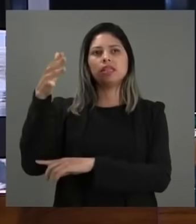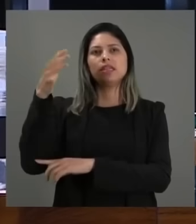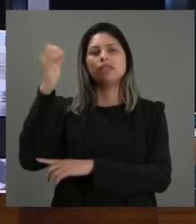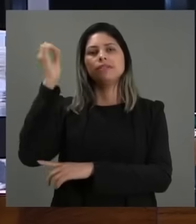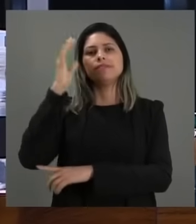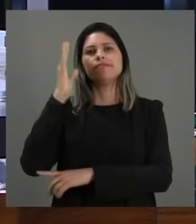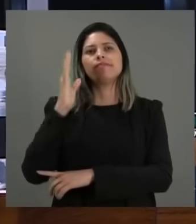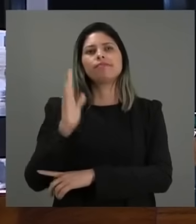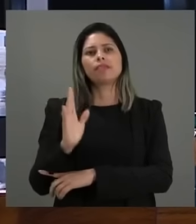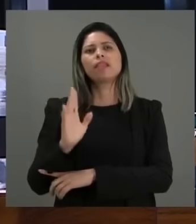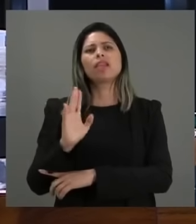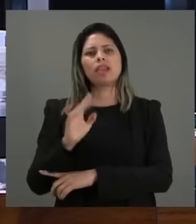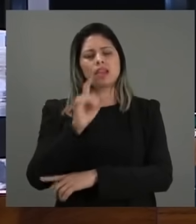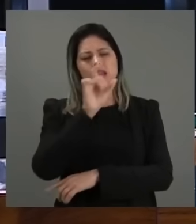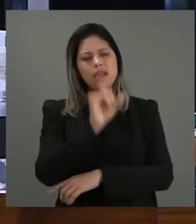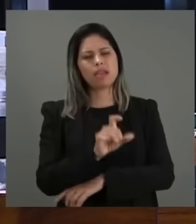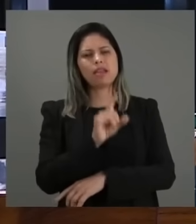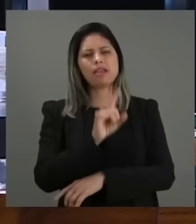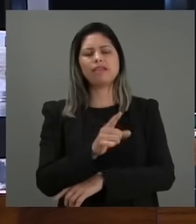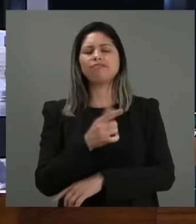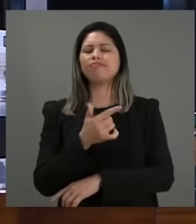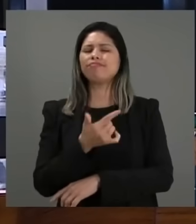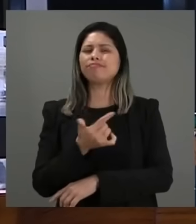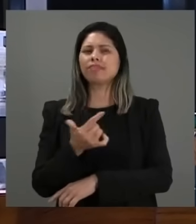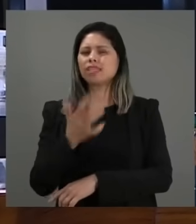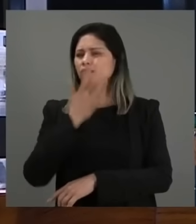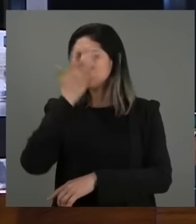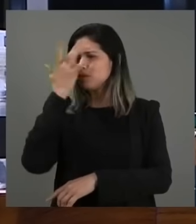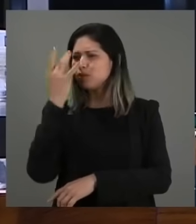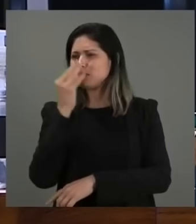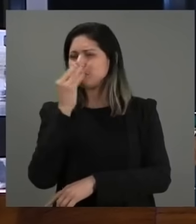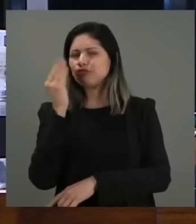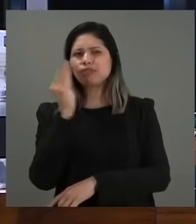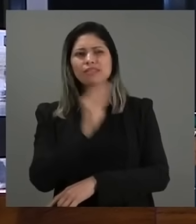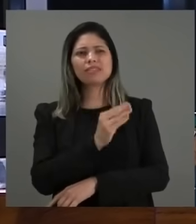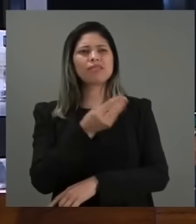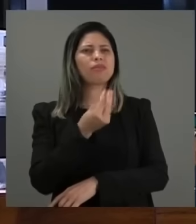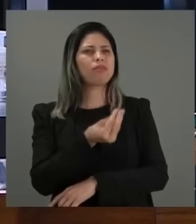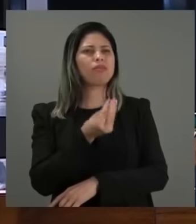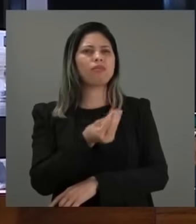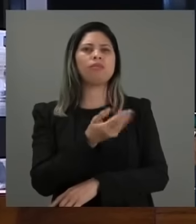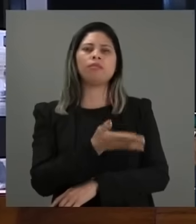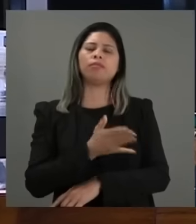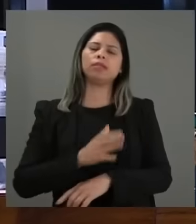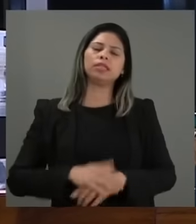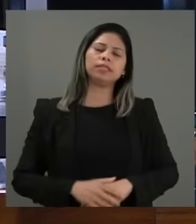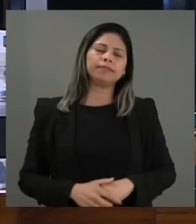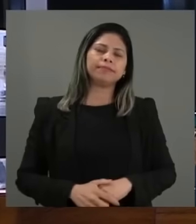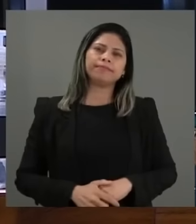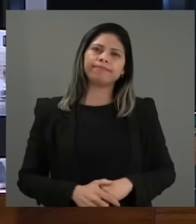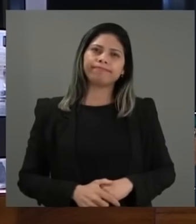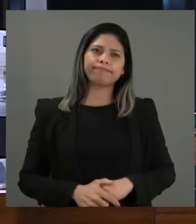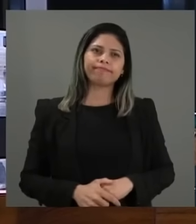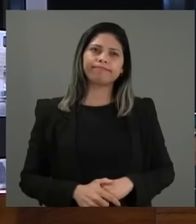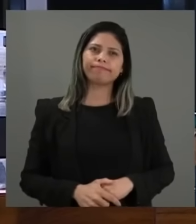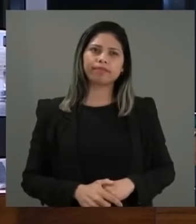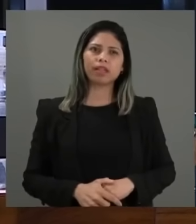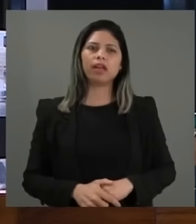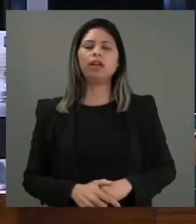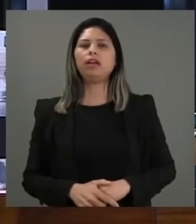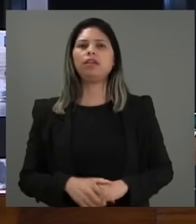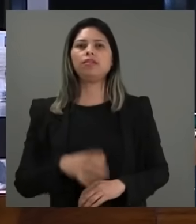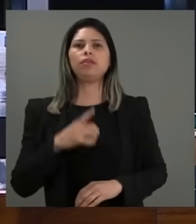brasileiro, pelo desrespeito que tiveram a legislação